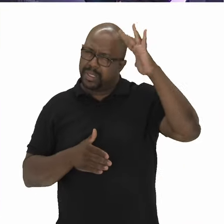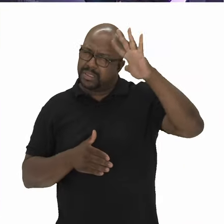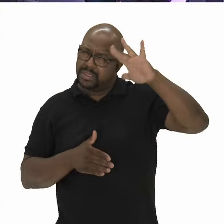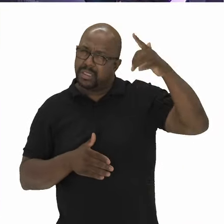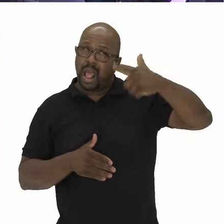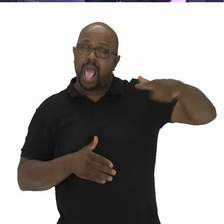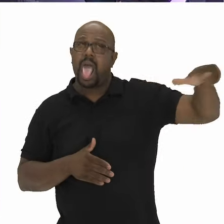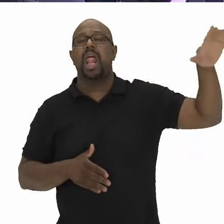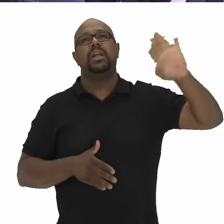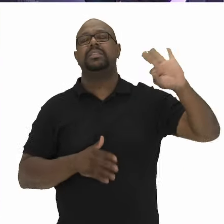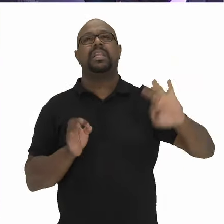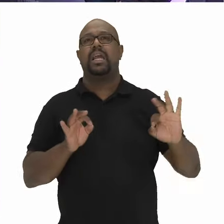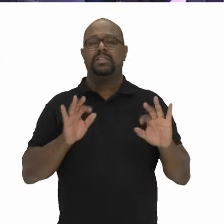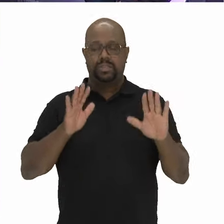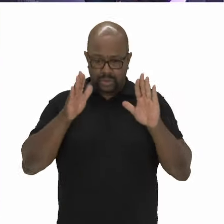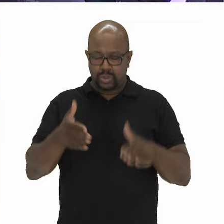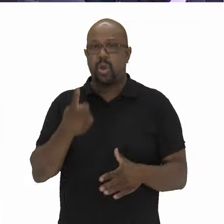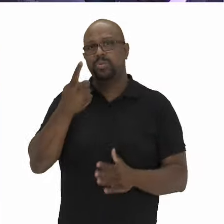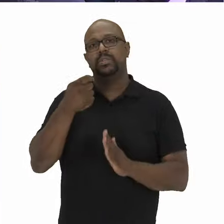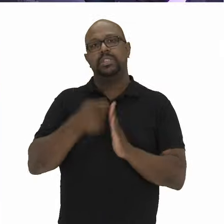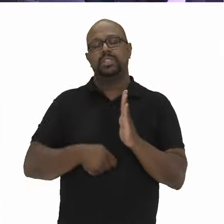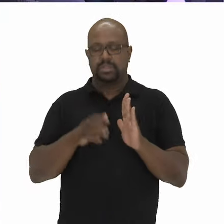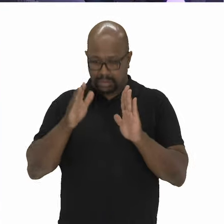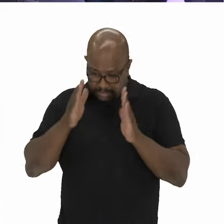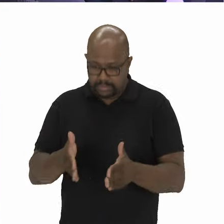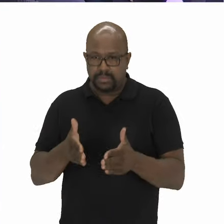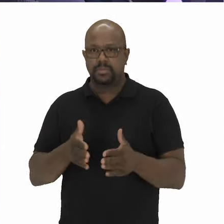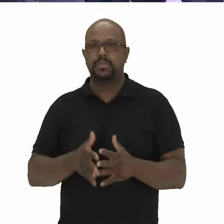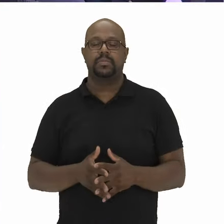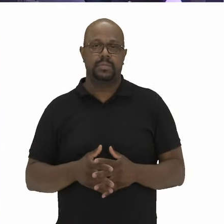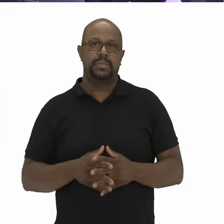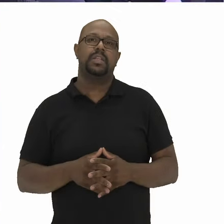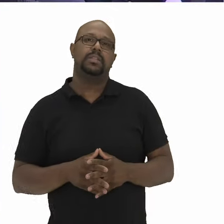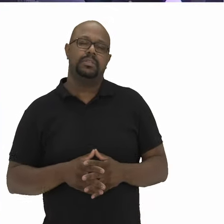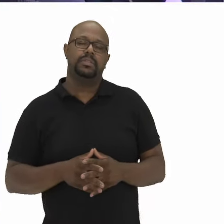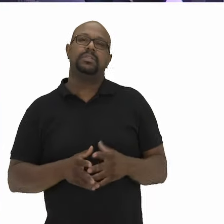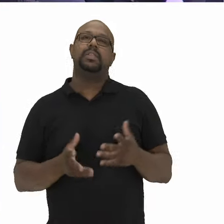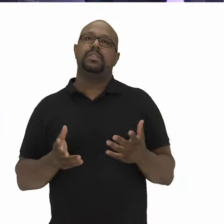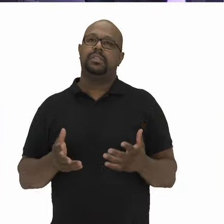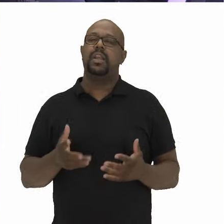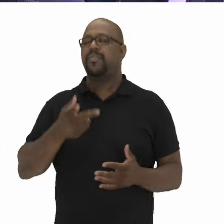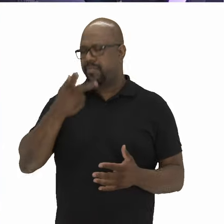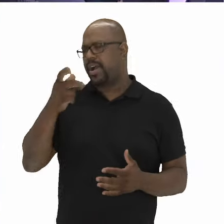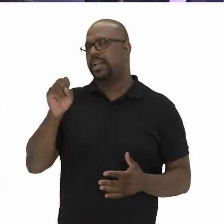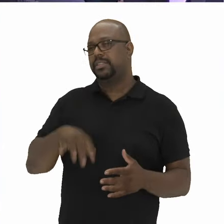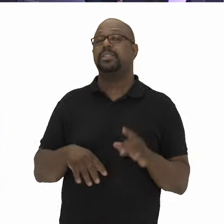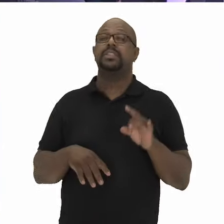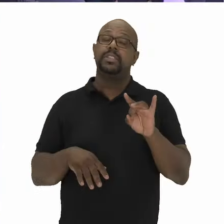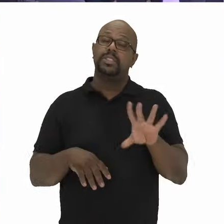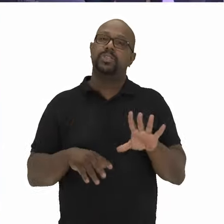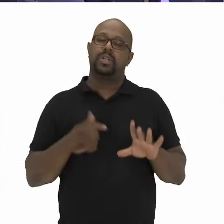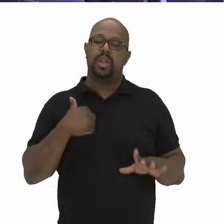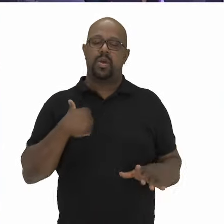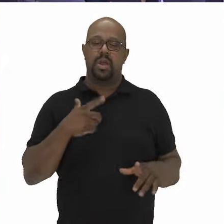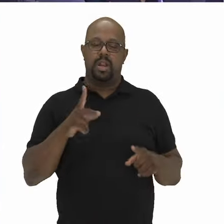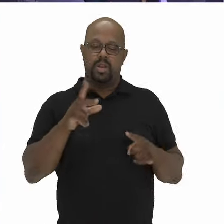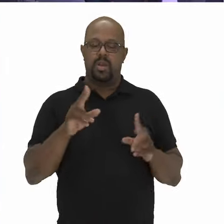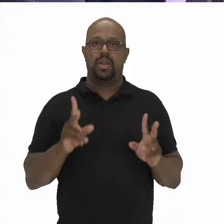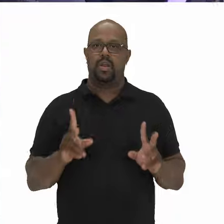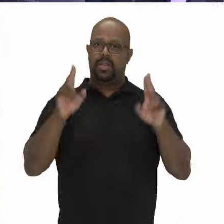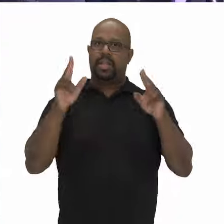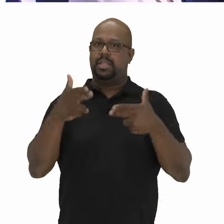estava pensando mais em nada fala um sim també quero ouv Falo sim deixa eu só